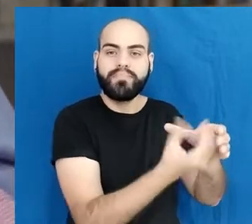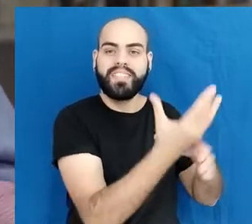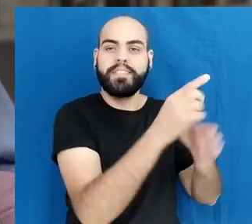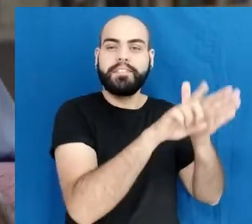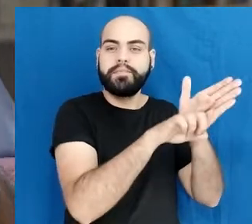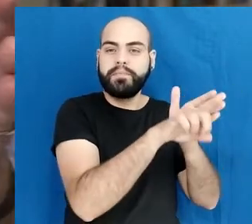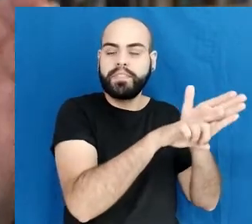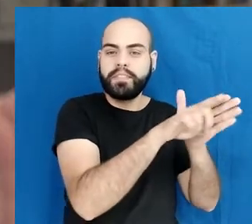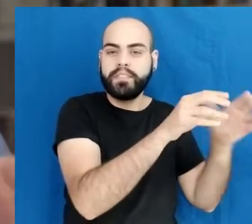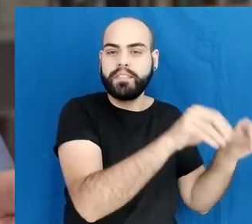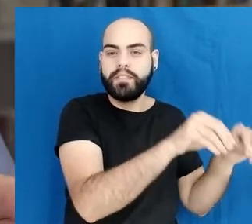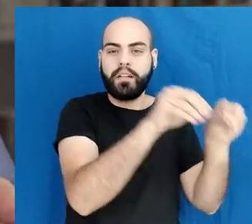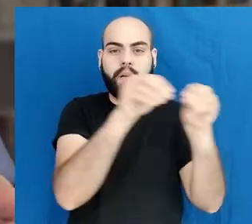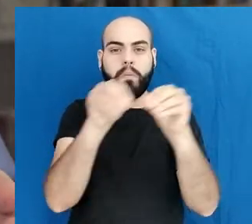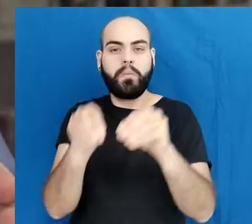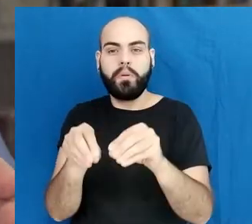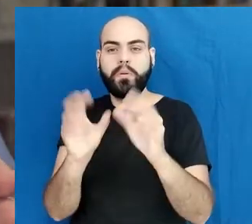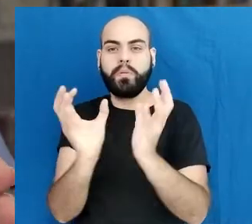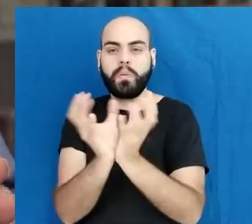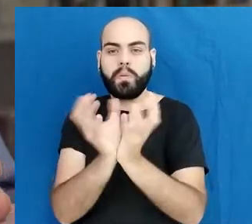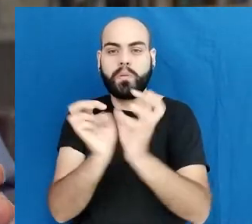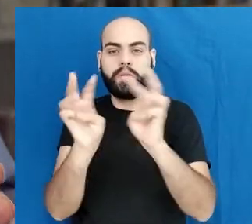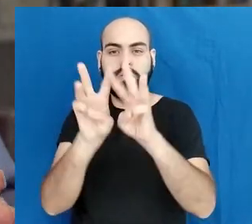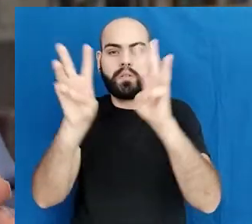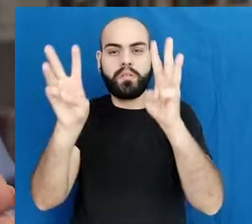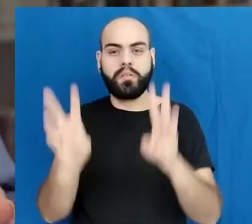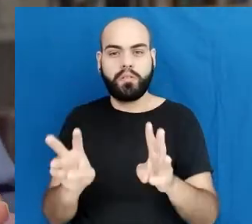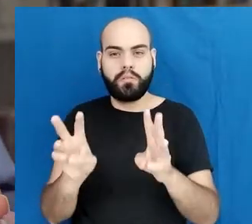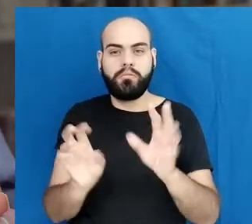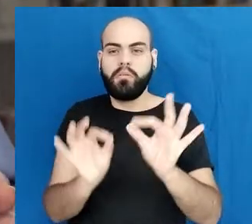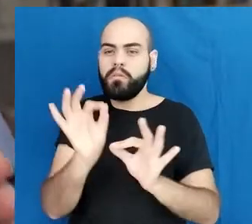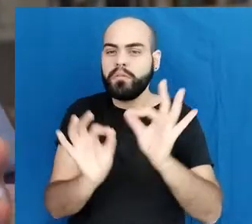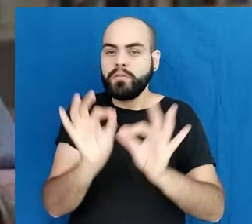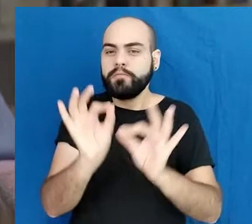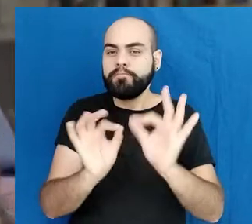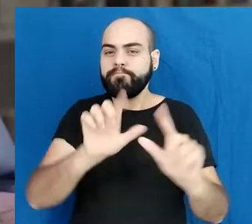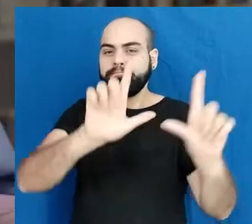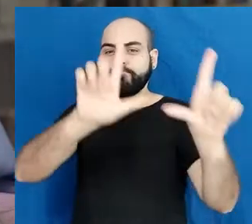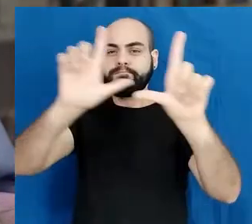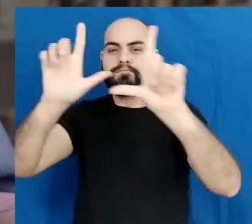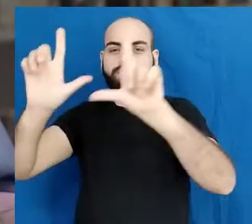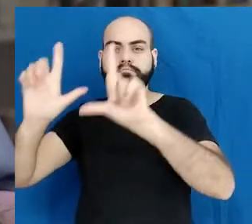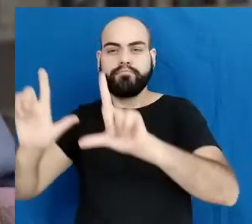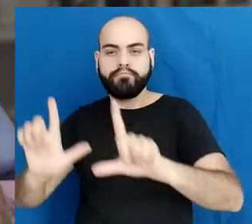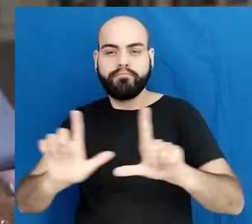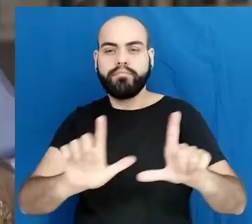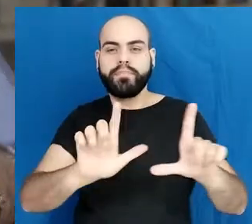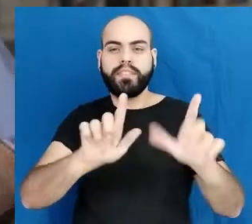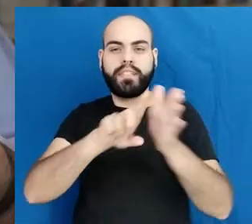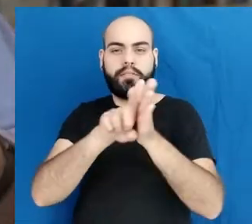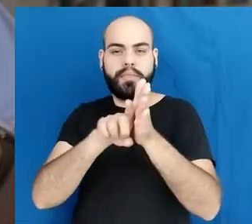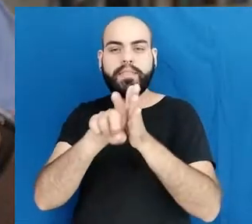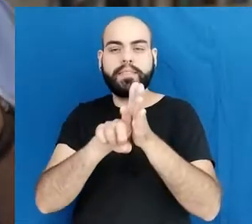essa tese para o núcleo de museografia e esse núcleo de